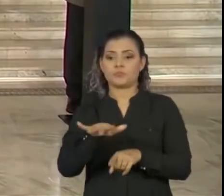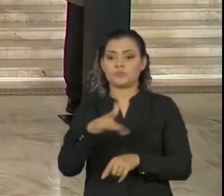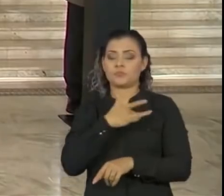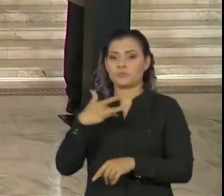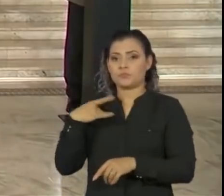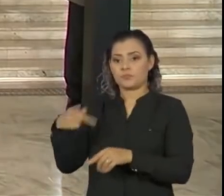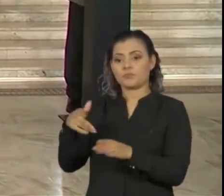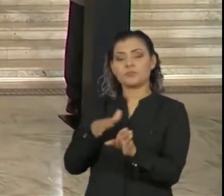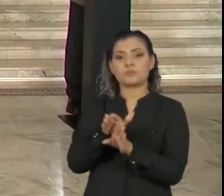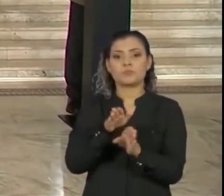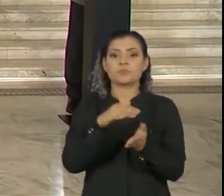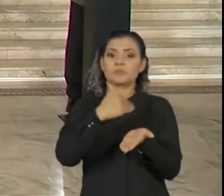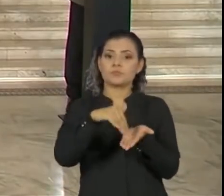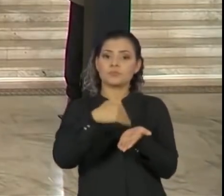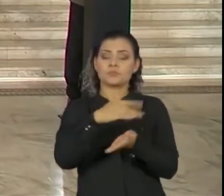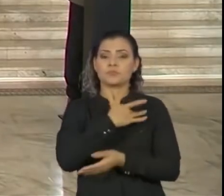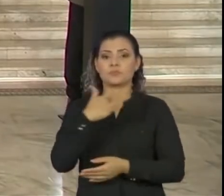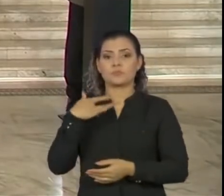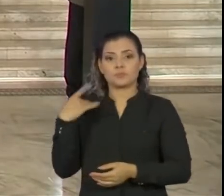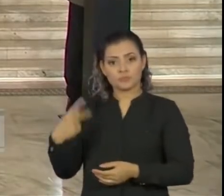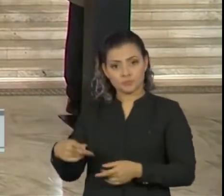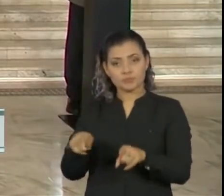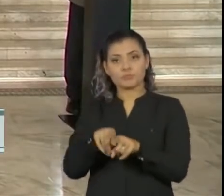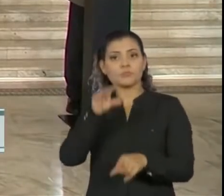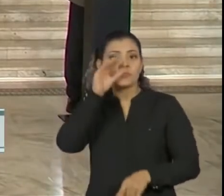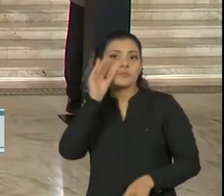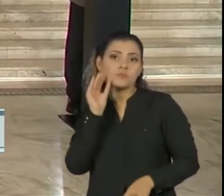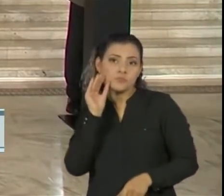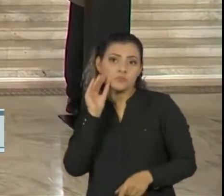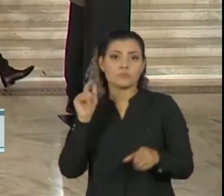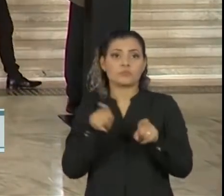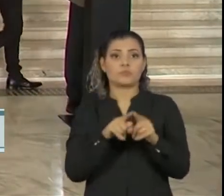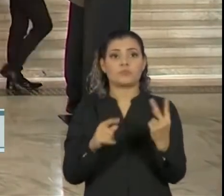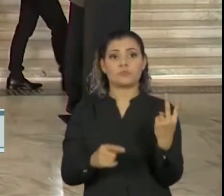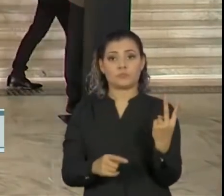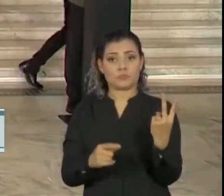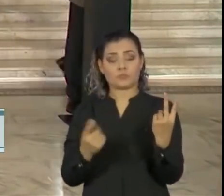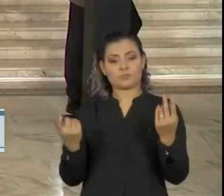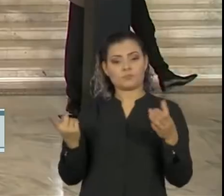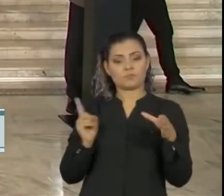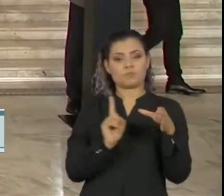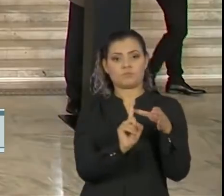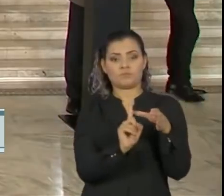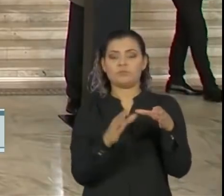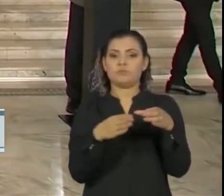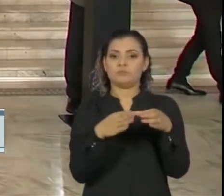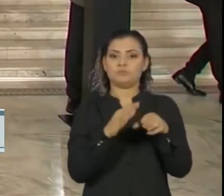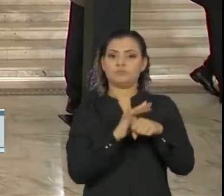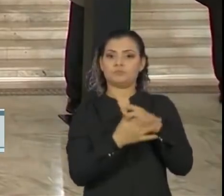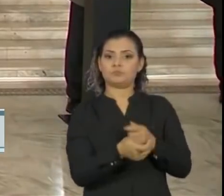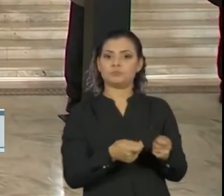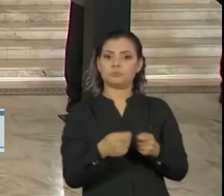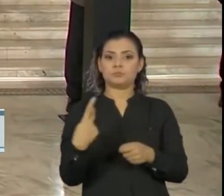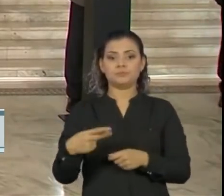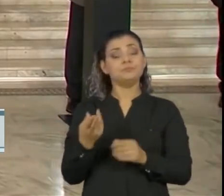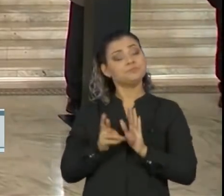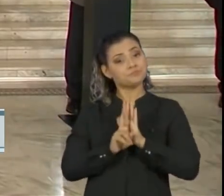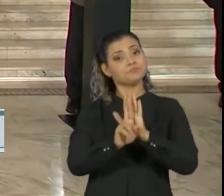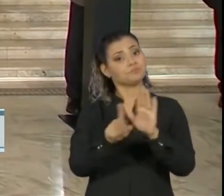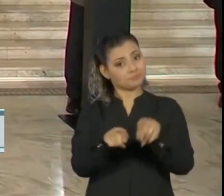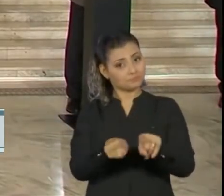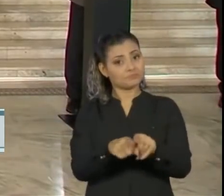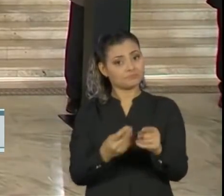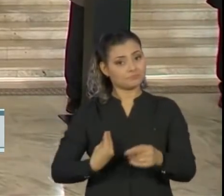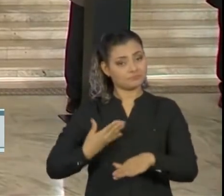o secretário estadual da saúde, José Henrique Germann, e 2 membros do Comitê de Contingência de Combate ao Novo